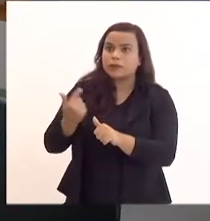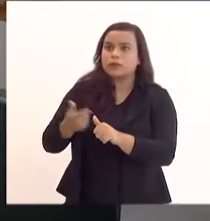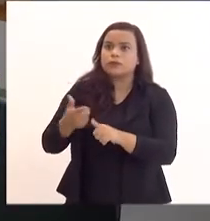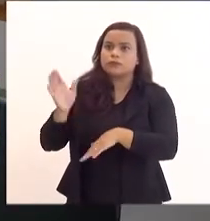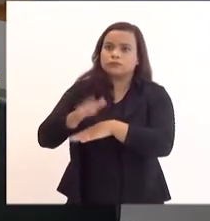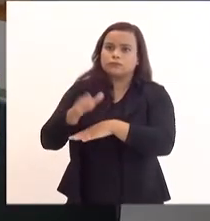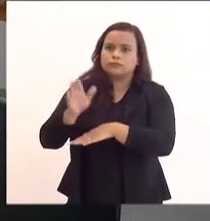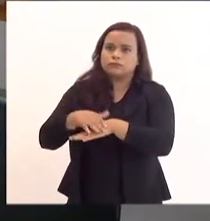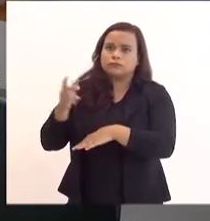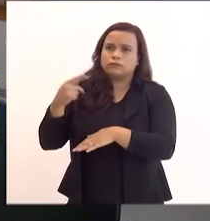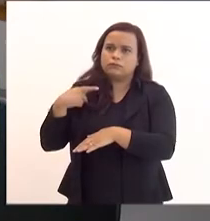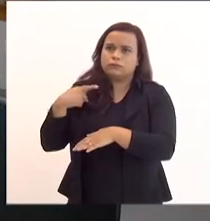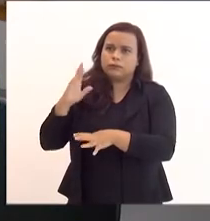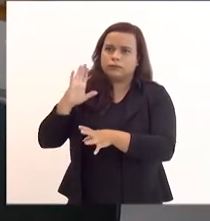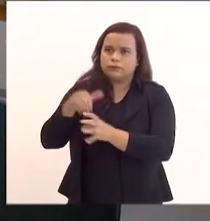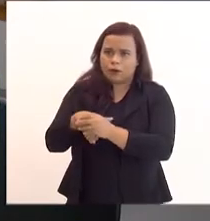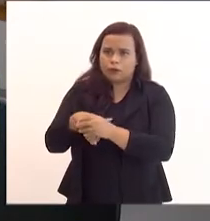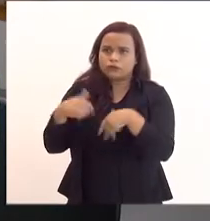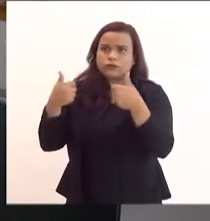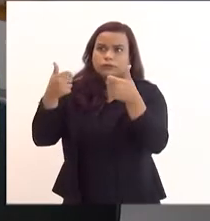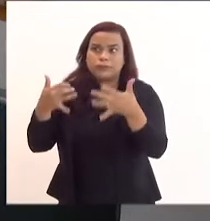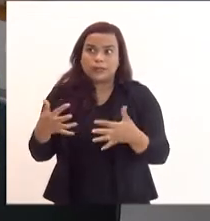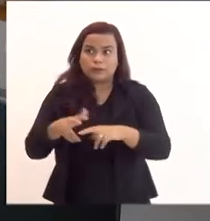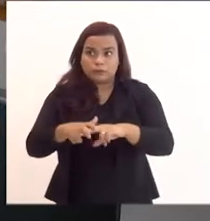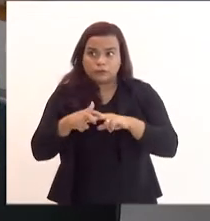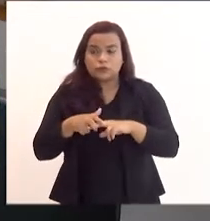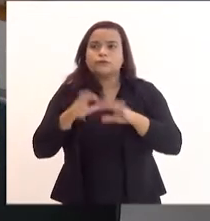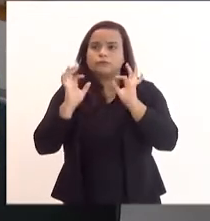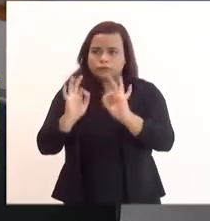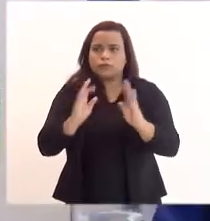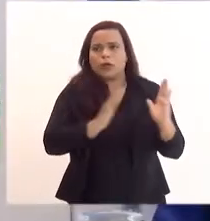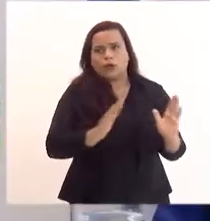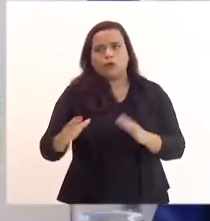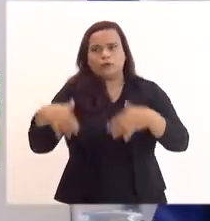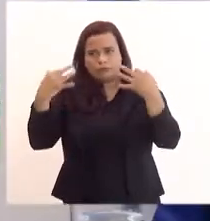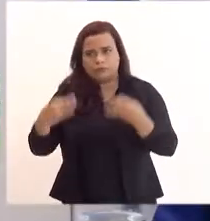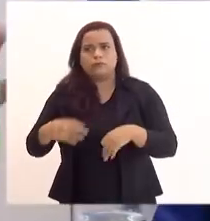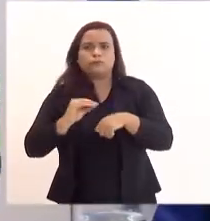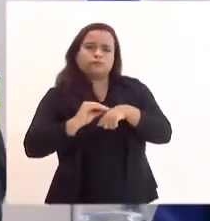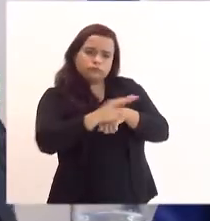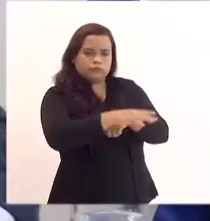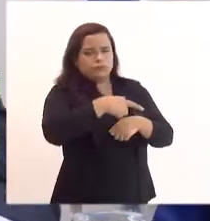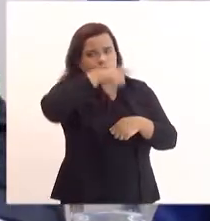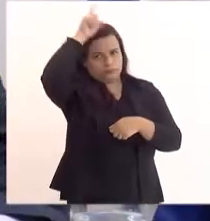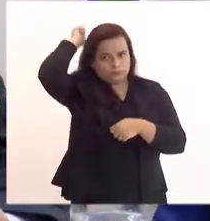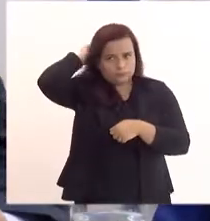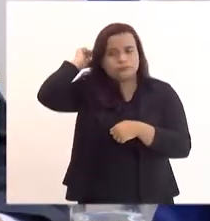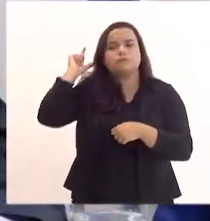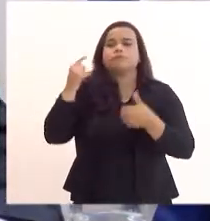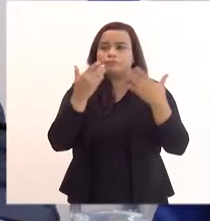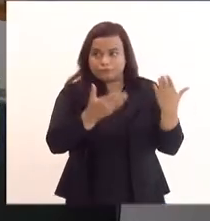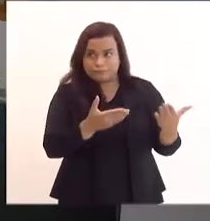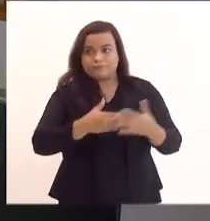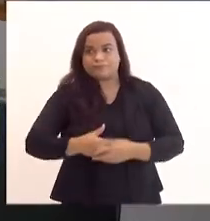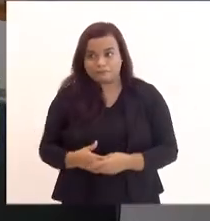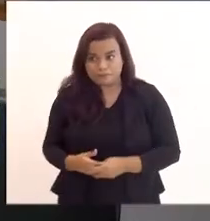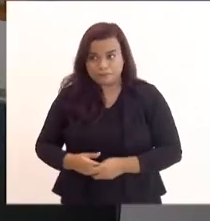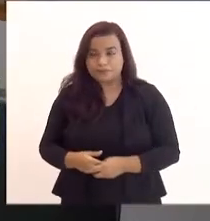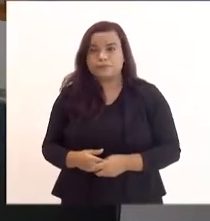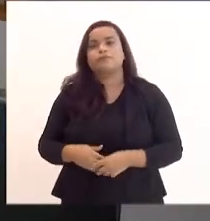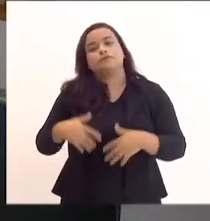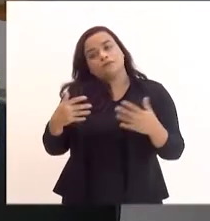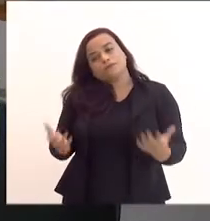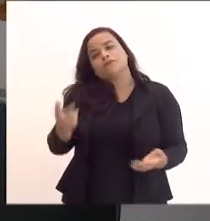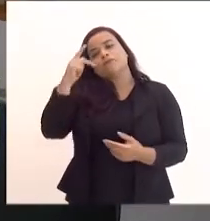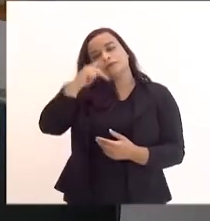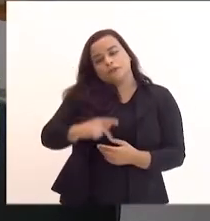voto. É isso, é melhor. Deixa eu. Tá bom, vamos seguir a ordem certa. Vou passar a palavra ao deputado Luiz Paulo primeiro, depois eu passo para o deputado Luiz Paulo. Senhor